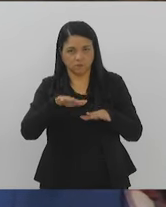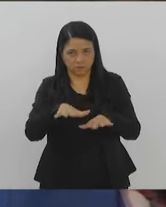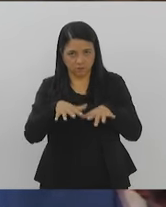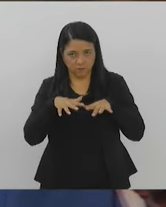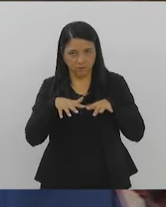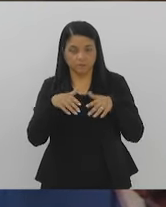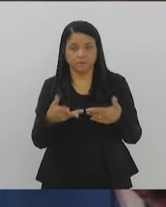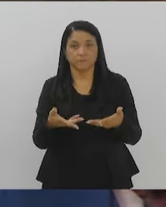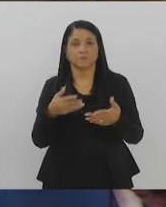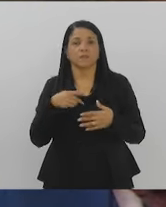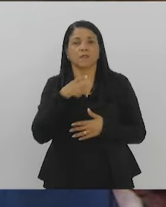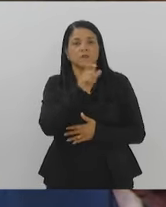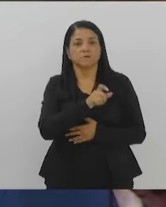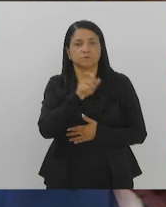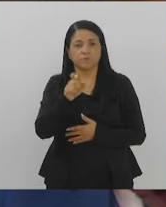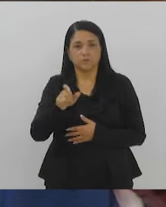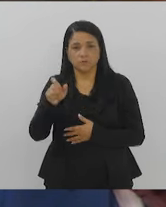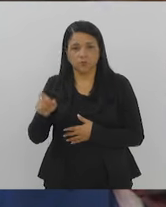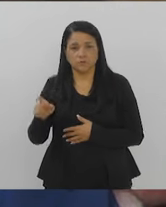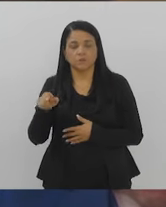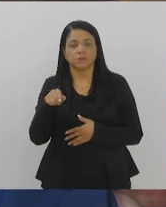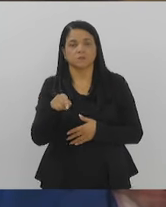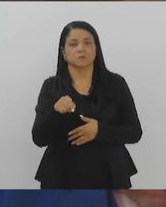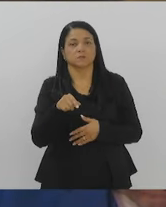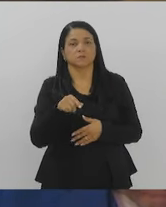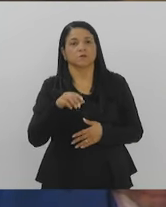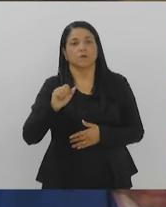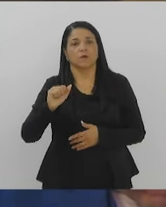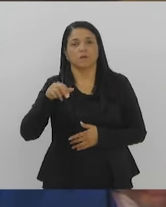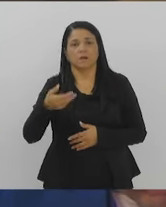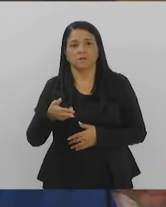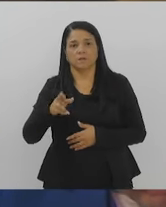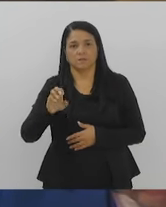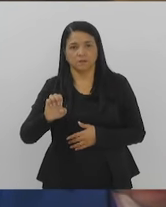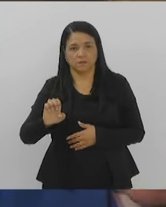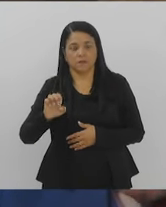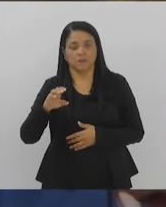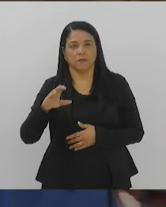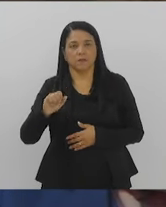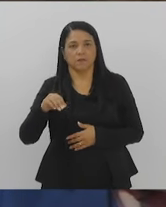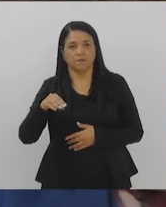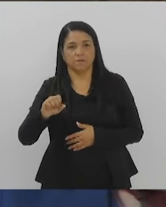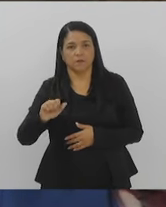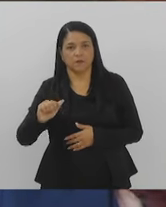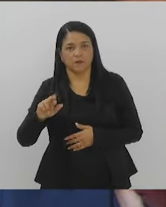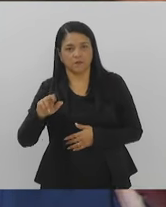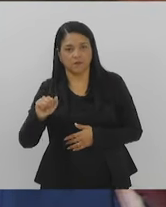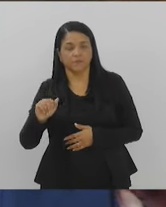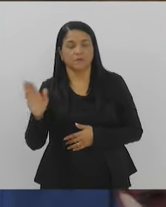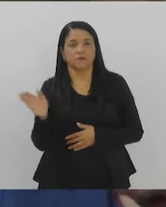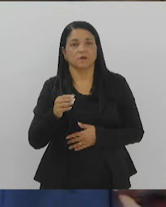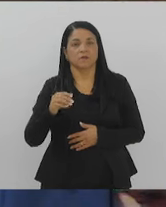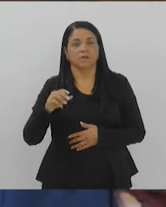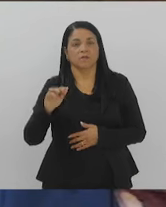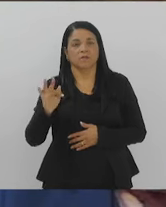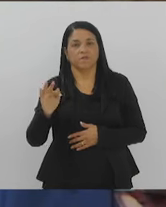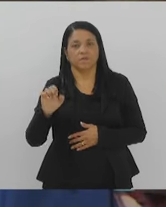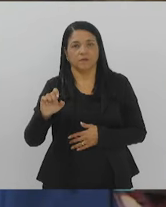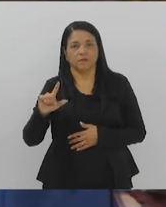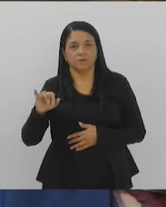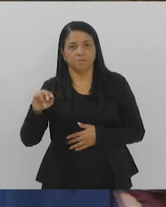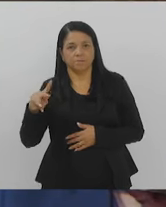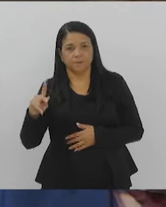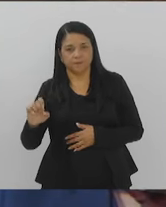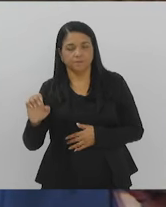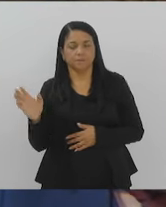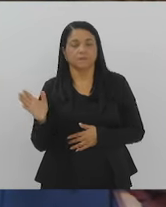pessoas do pastor André Câmara, do pastor Felipe Câmara e do pastor Jonatas Câmara, eu quero